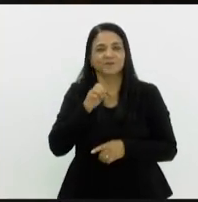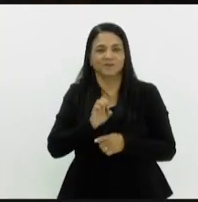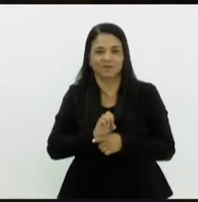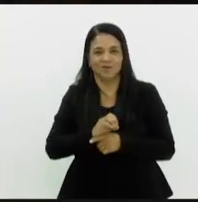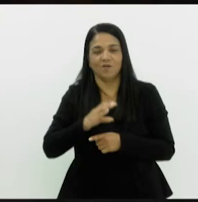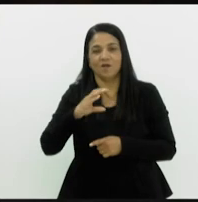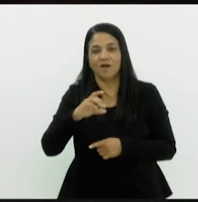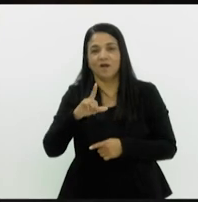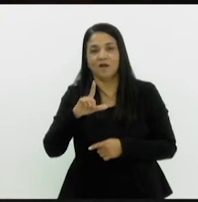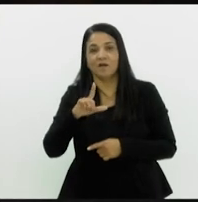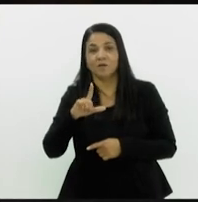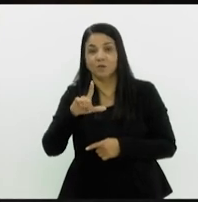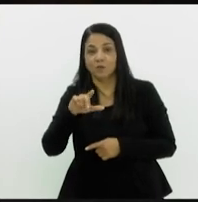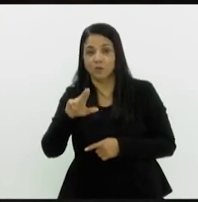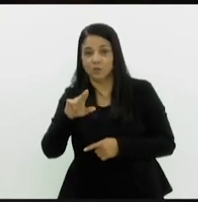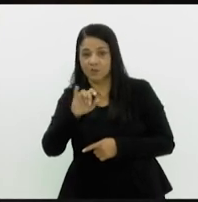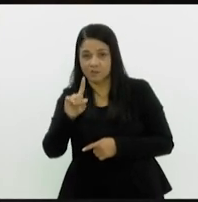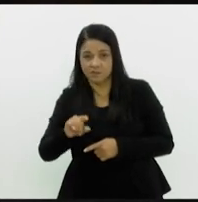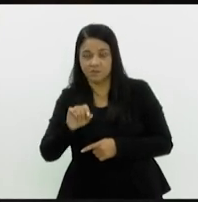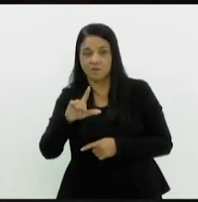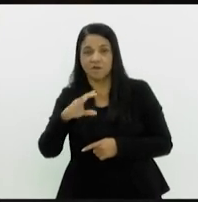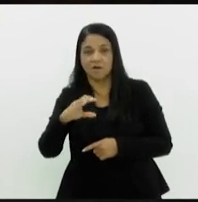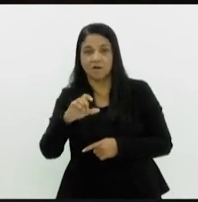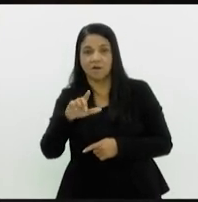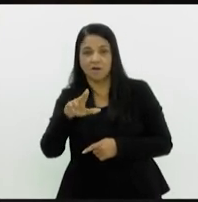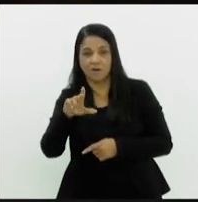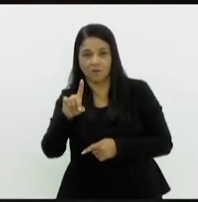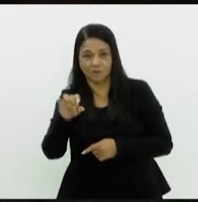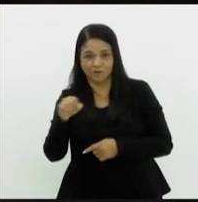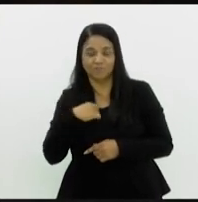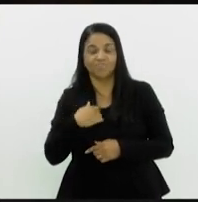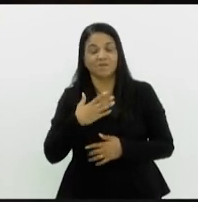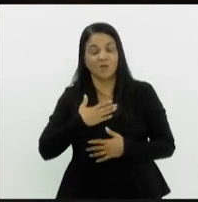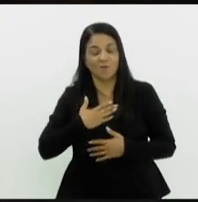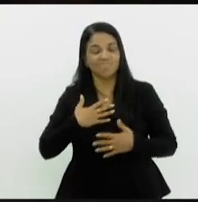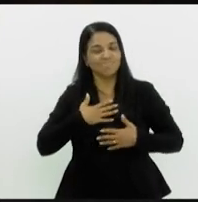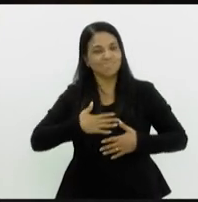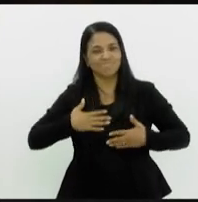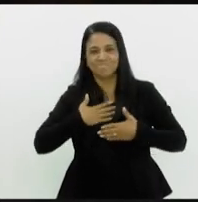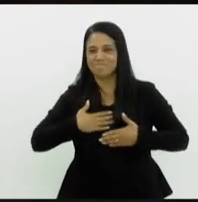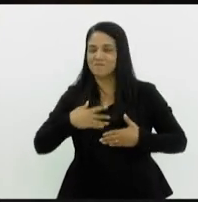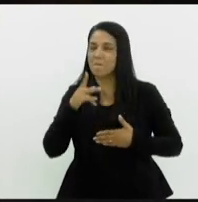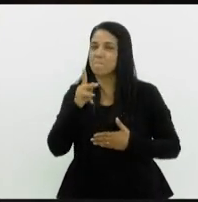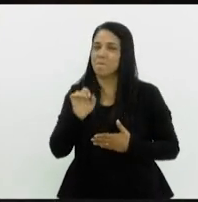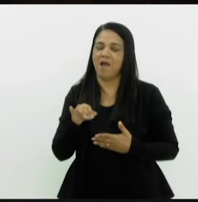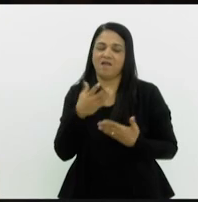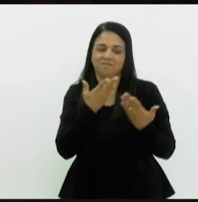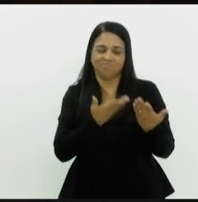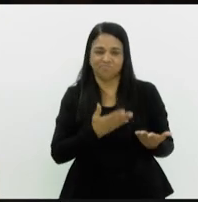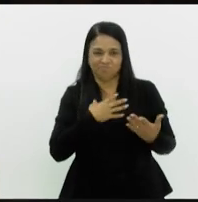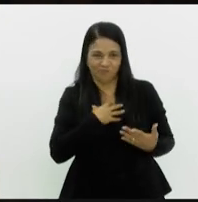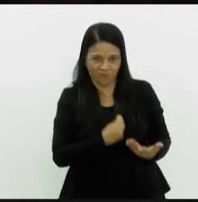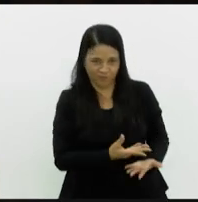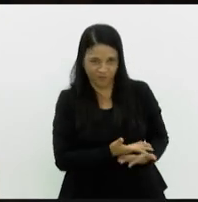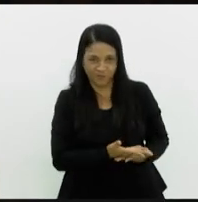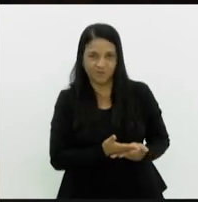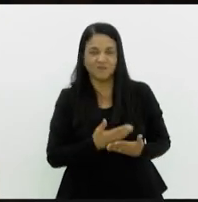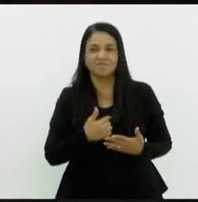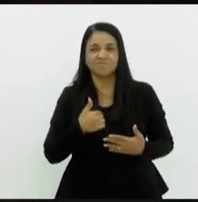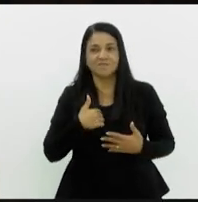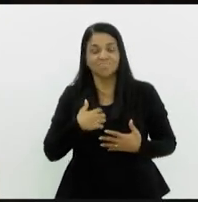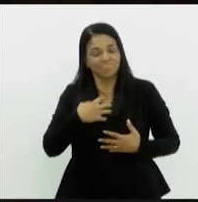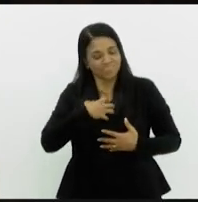que eu tenho o prazer de ser pai dele. Para mim, vocês não sabem a